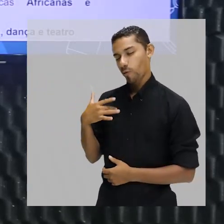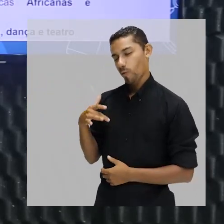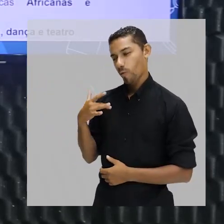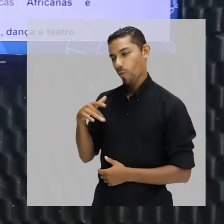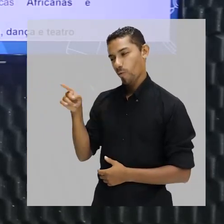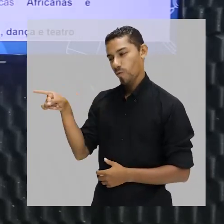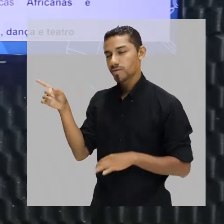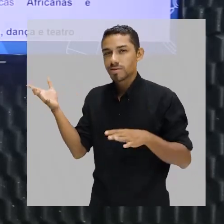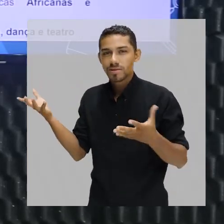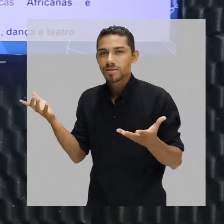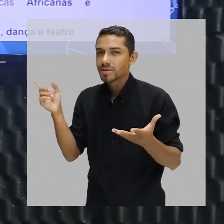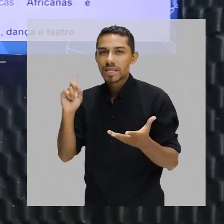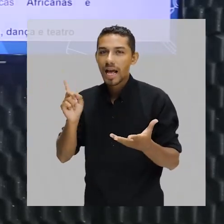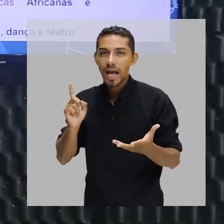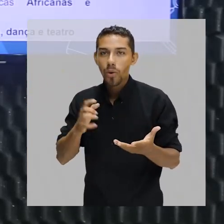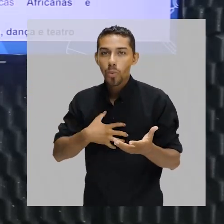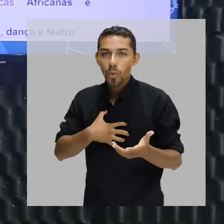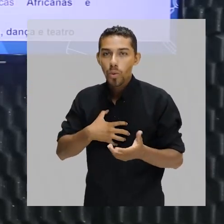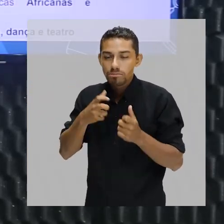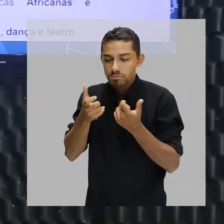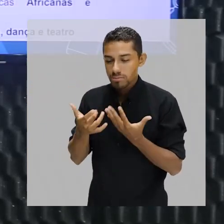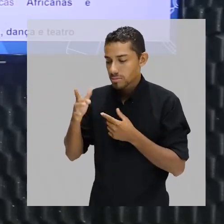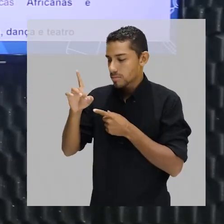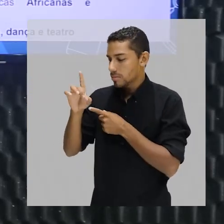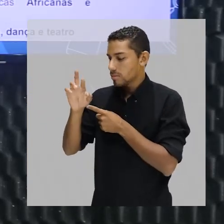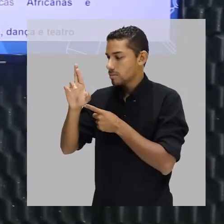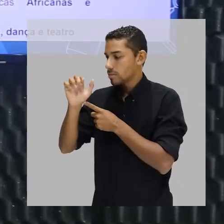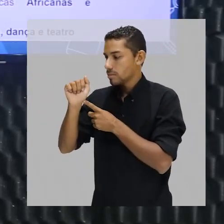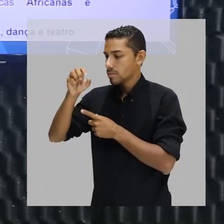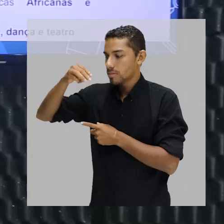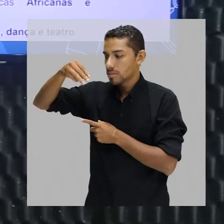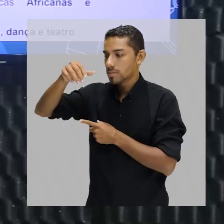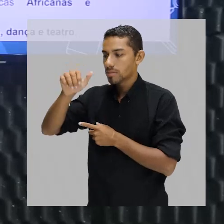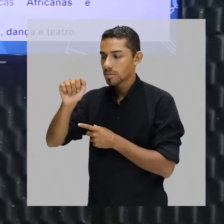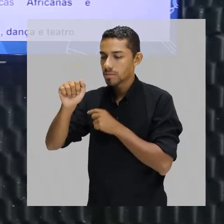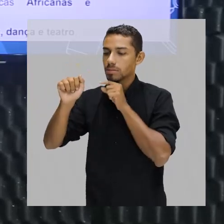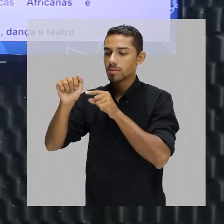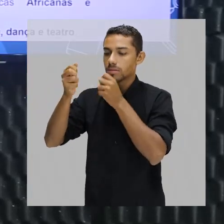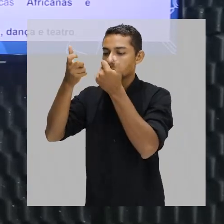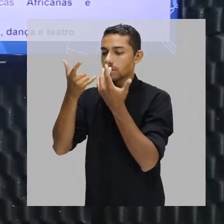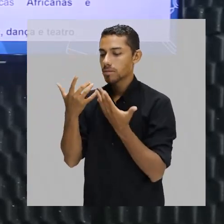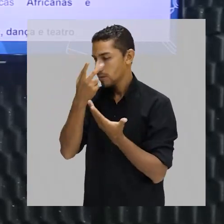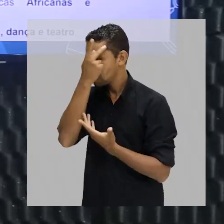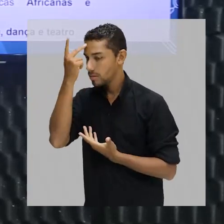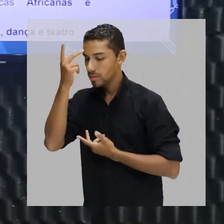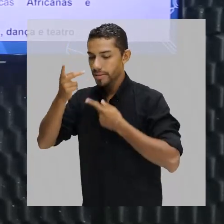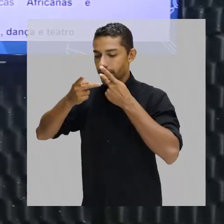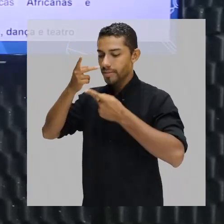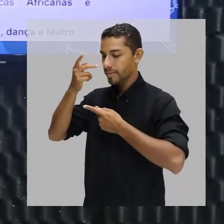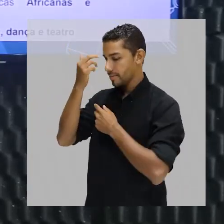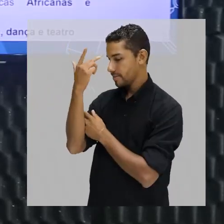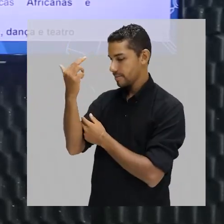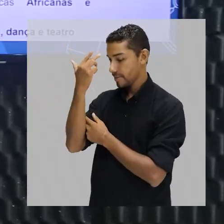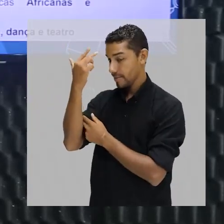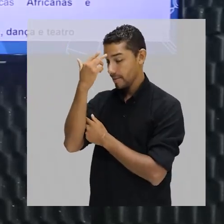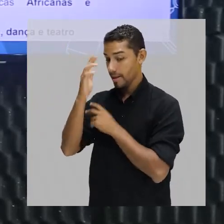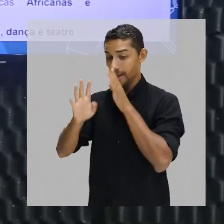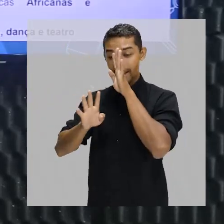isso. Quando você está colocando a palavra drama, você está falando de alguém que conta uma história de maneira exagerada e faz referência diretamente